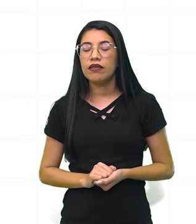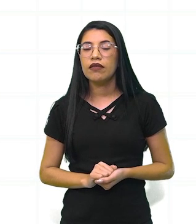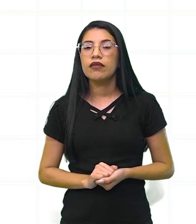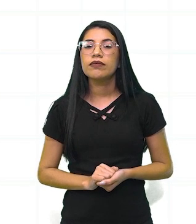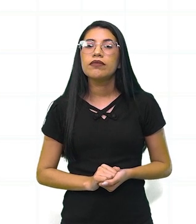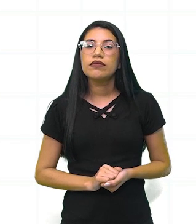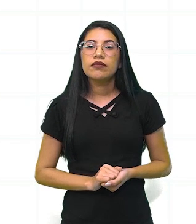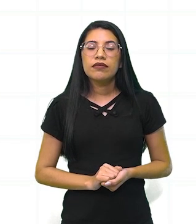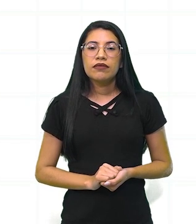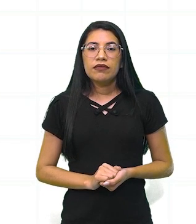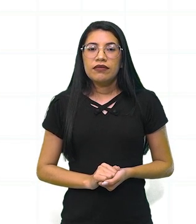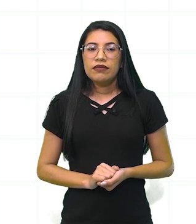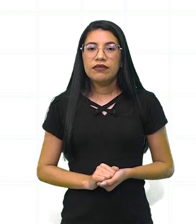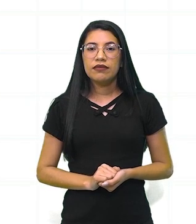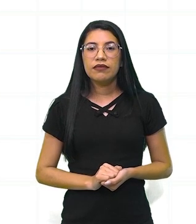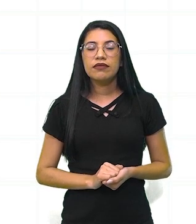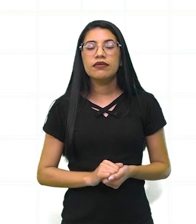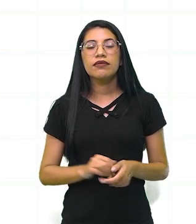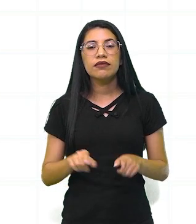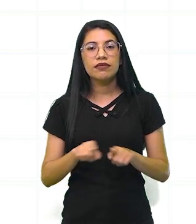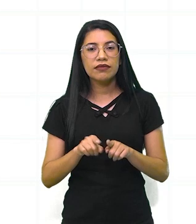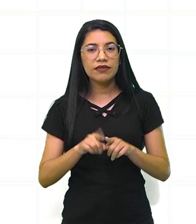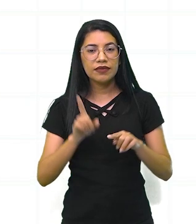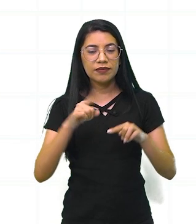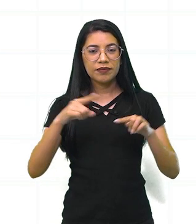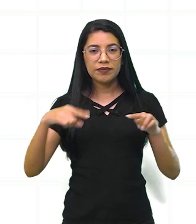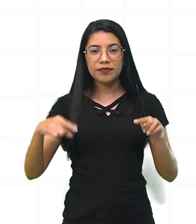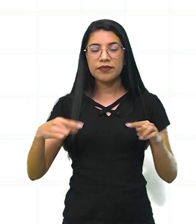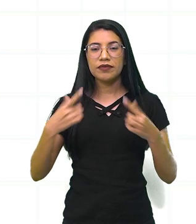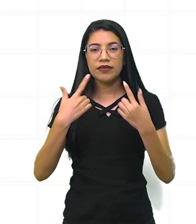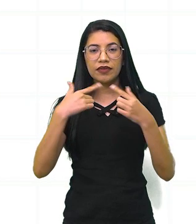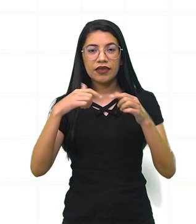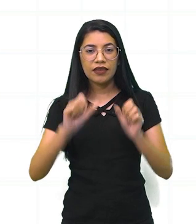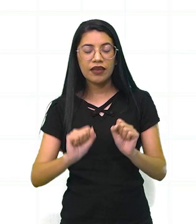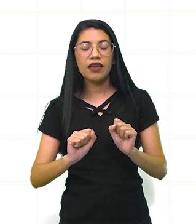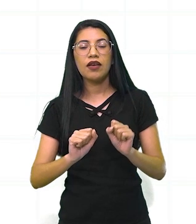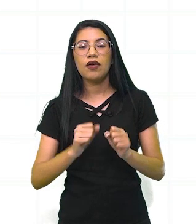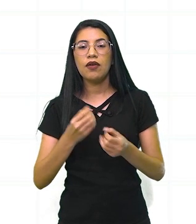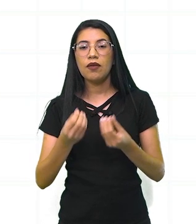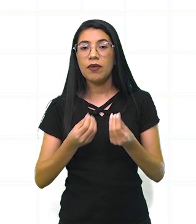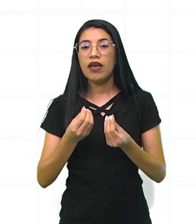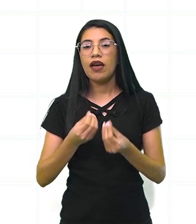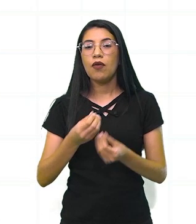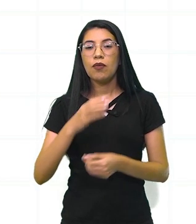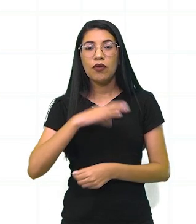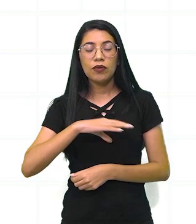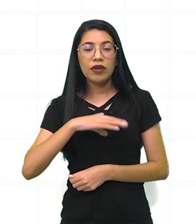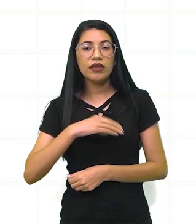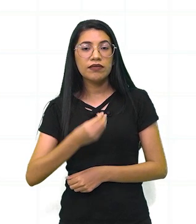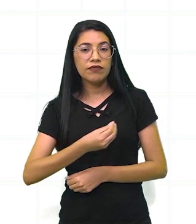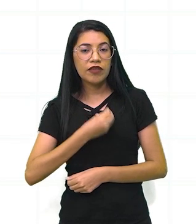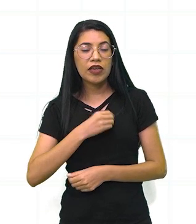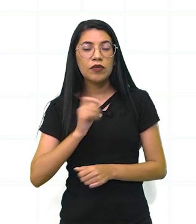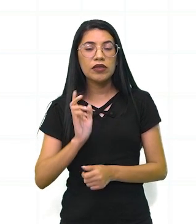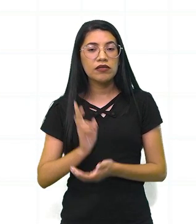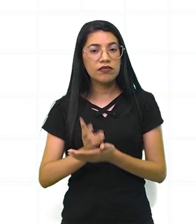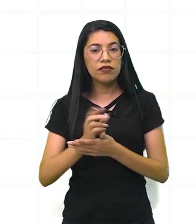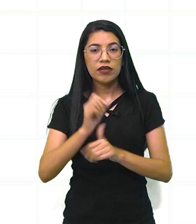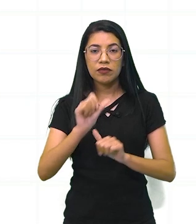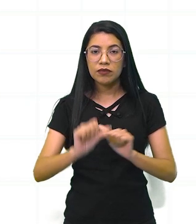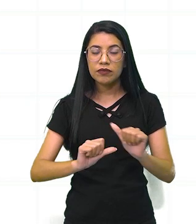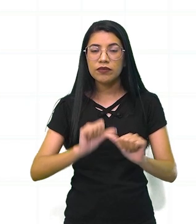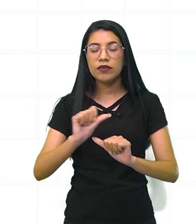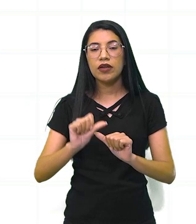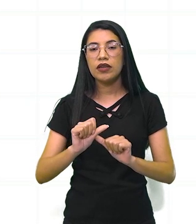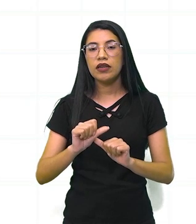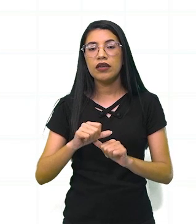Nós temos aí as variações linguísticas o que acontece a nossa língua é viva né então a a a a gramática ela não é